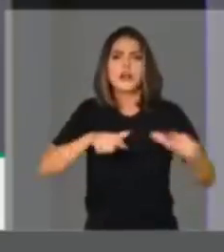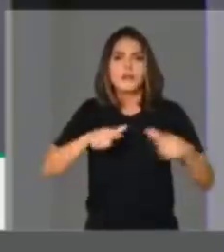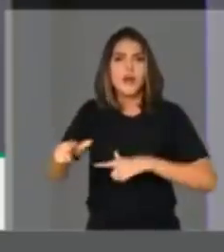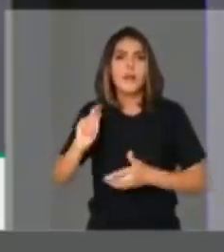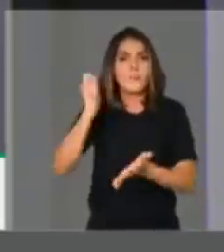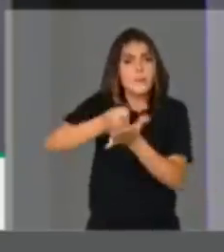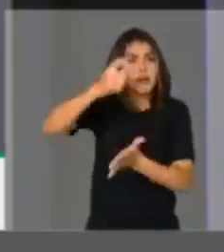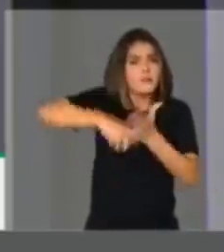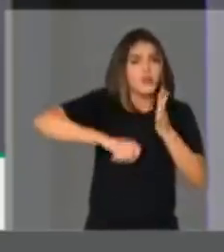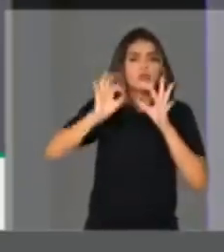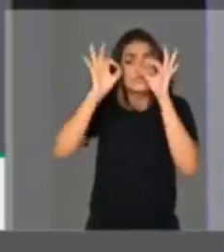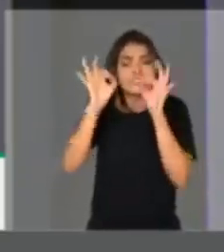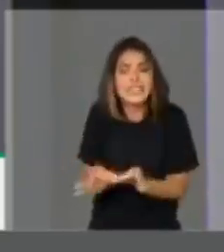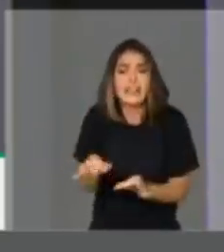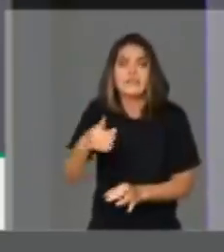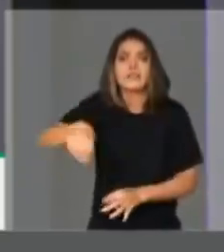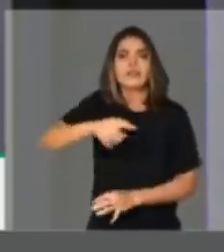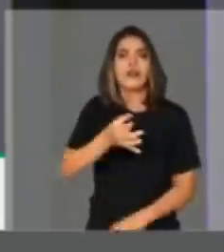paga imposto,